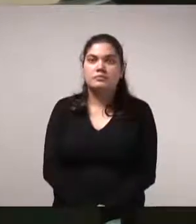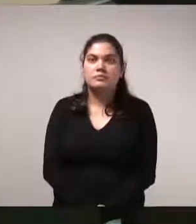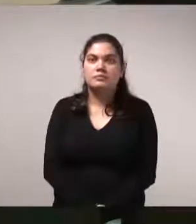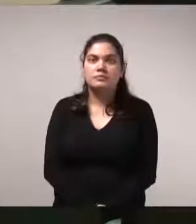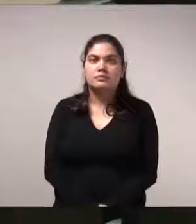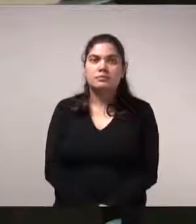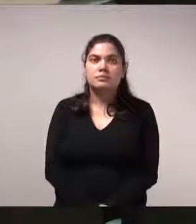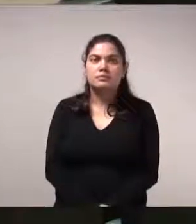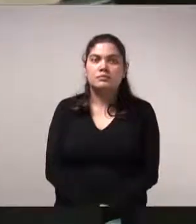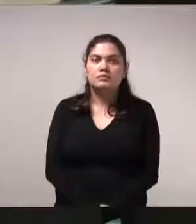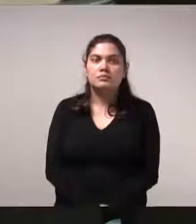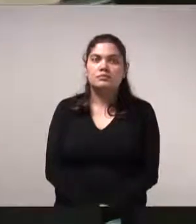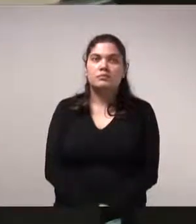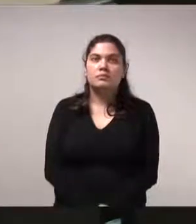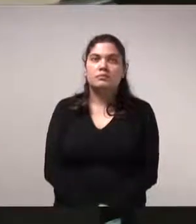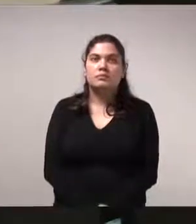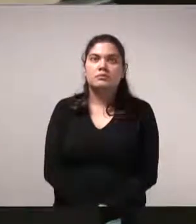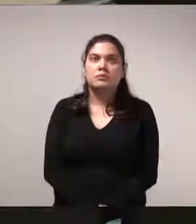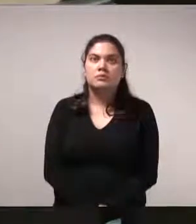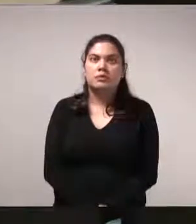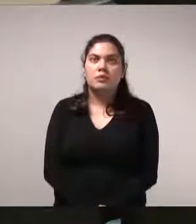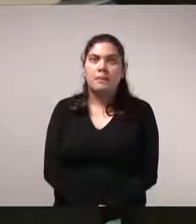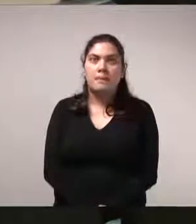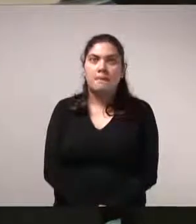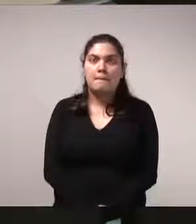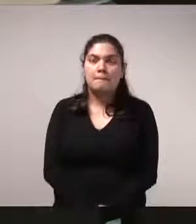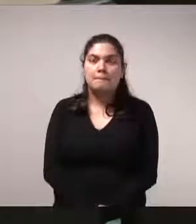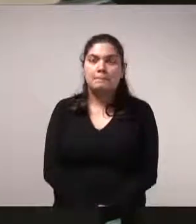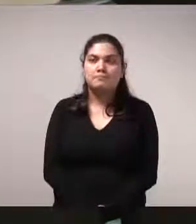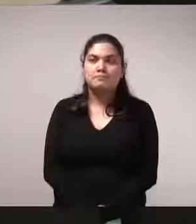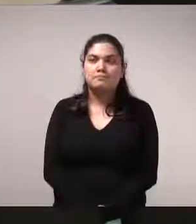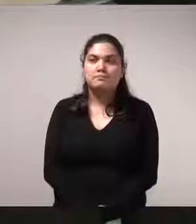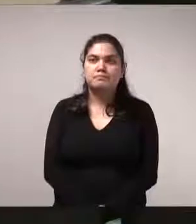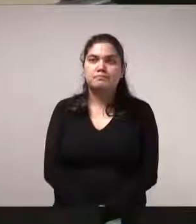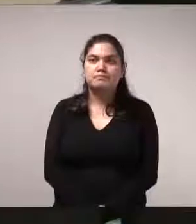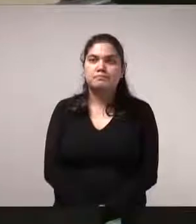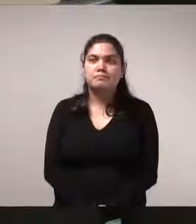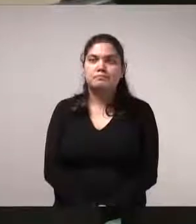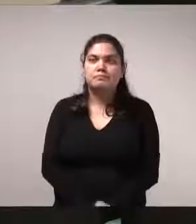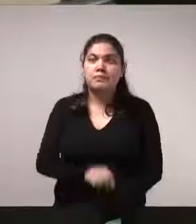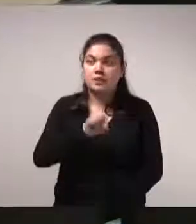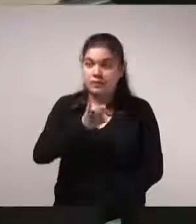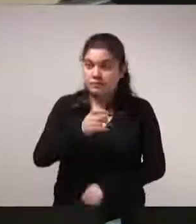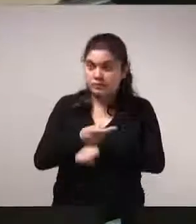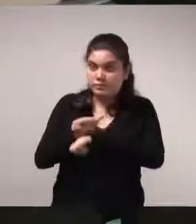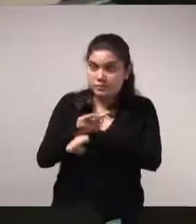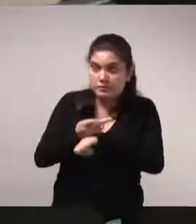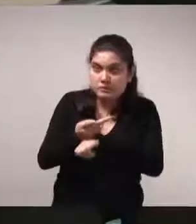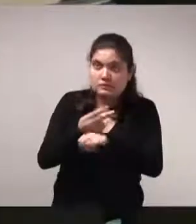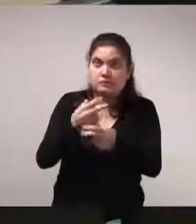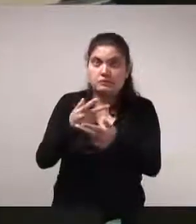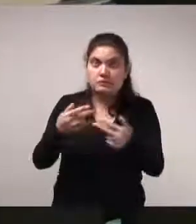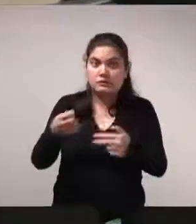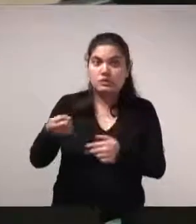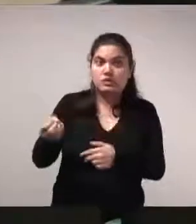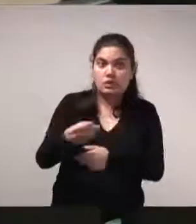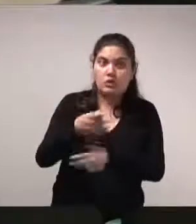Bom, se buscar a eficiência energética em edificação num projeto novo é uma obrigação,